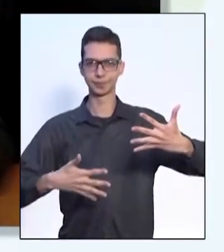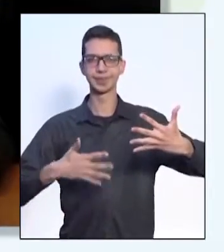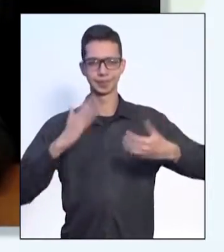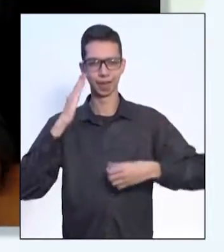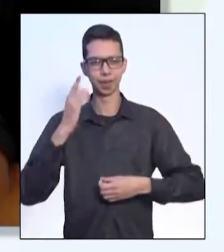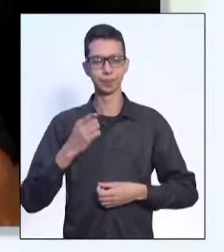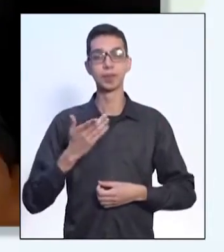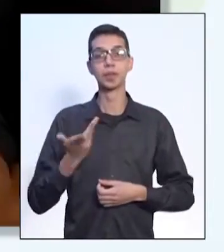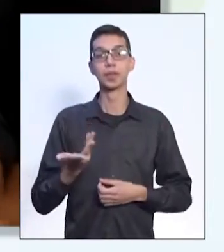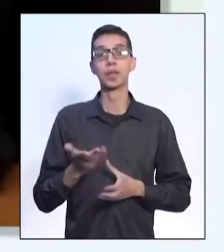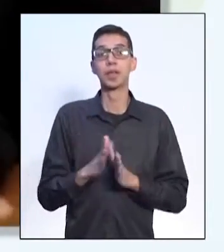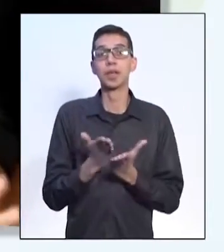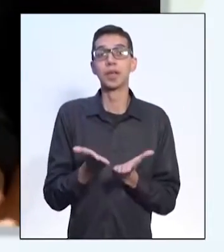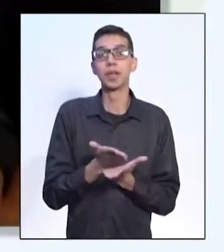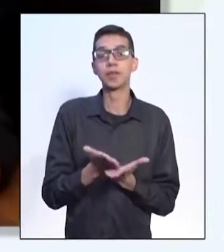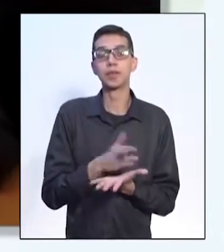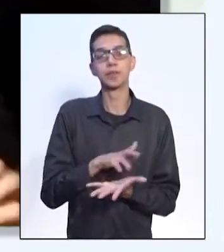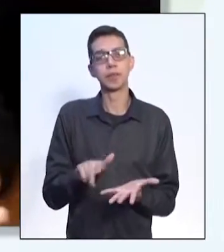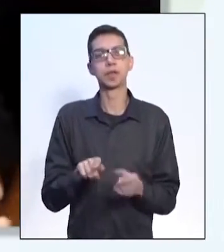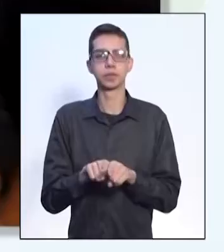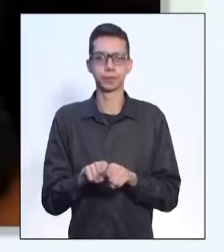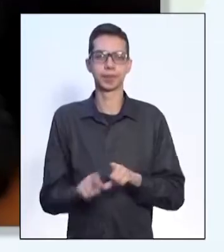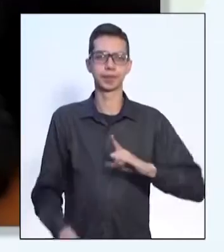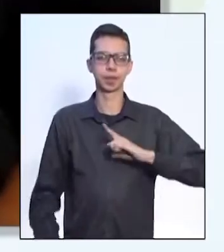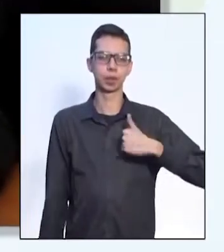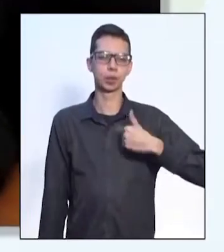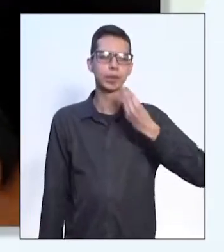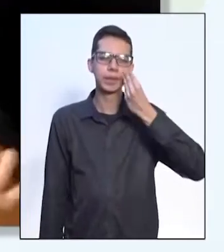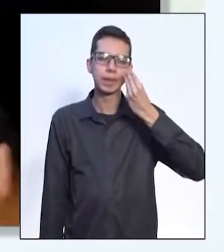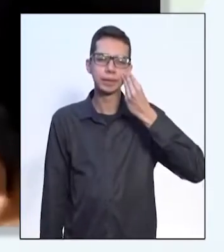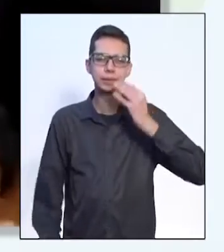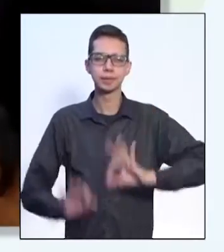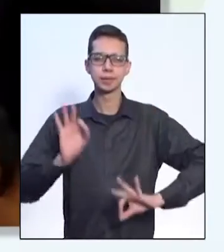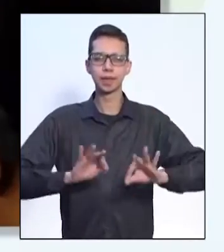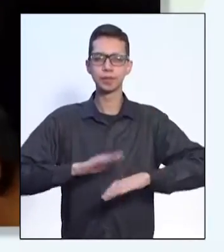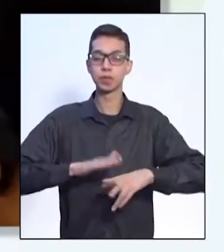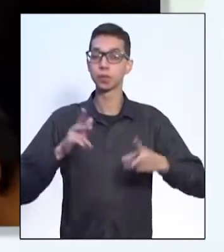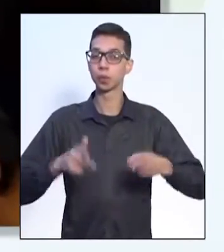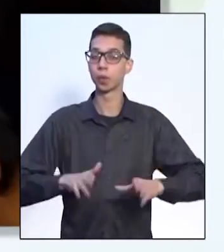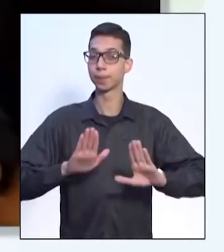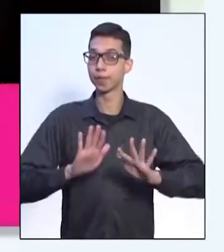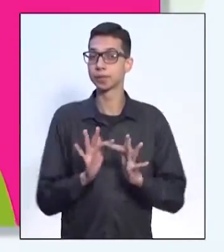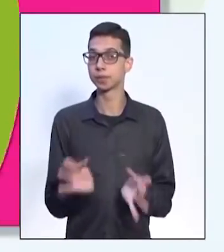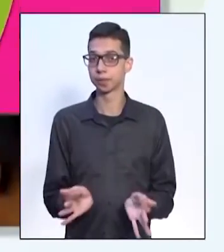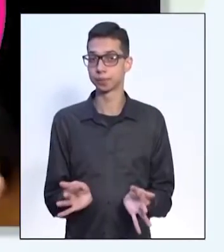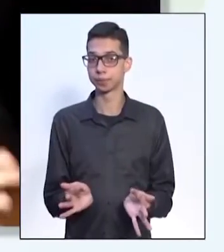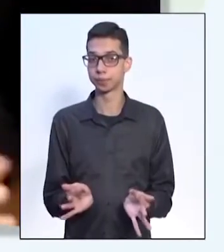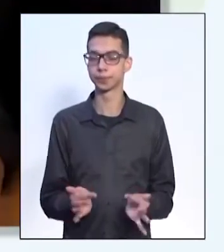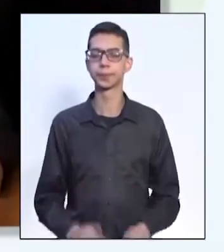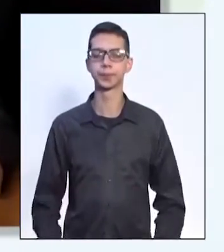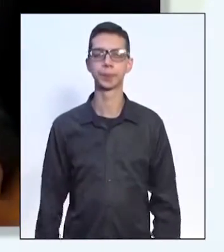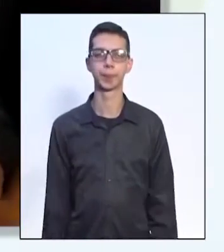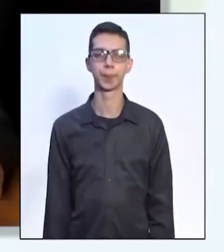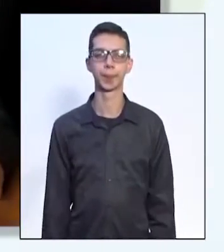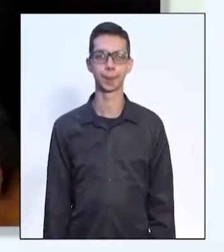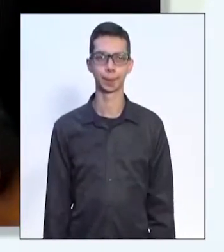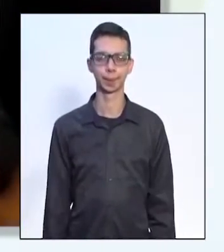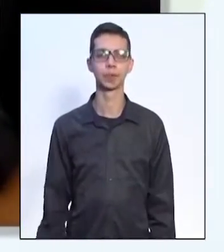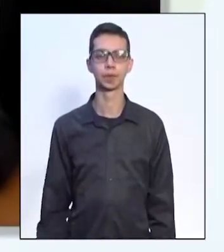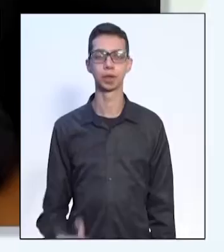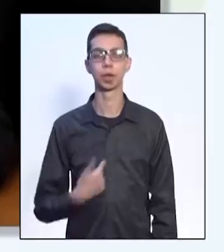são assim, né? Então eu vou tentar fazer isso, vamos ver se vai dar certo. Mas vou fazer bem simples. Bom, então o primeiro